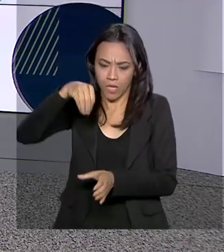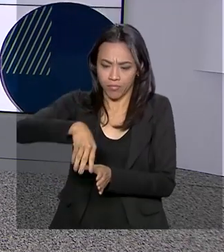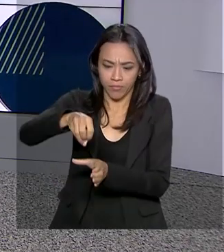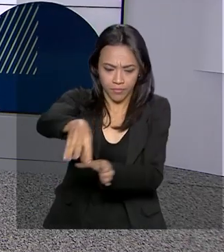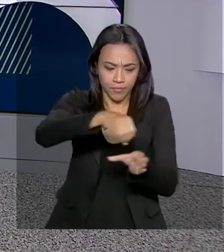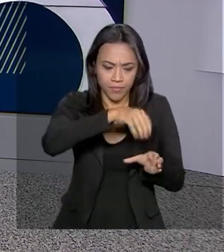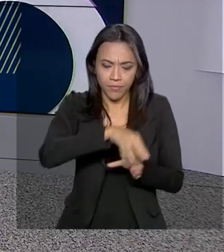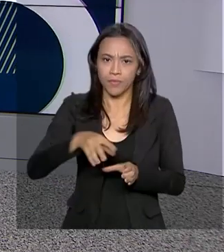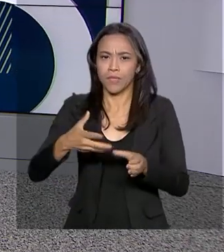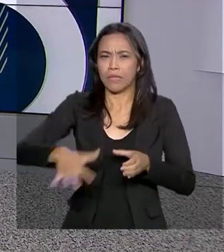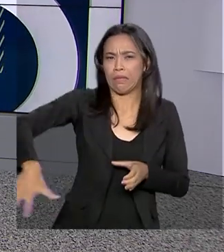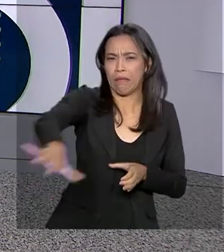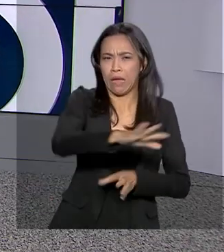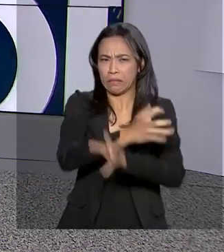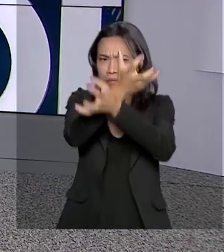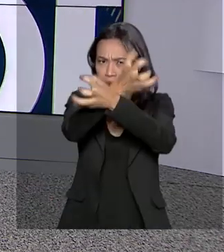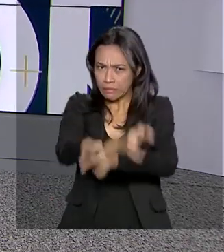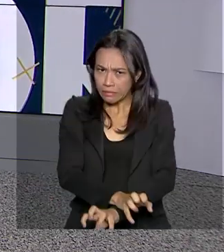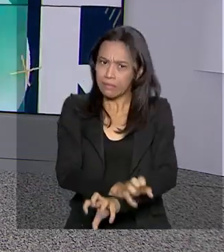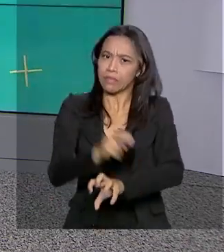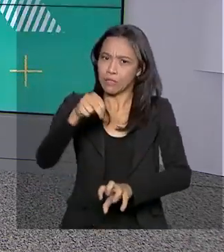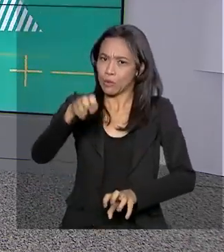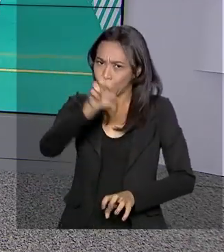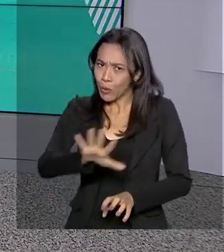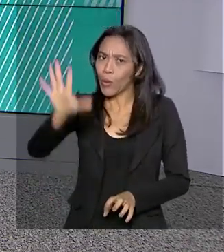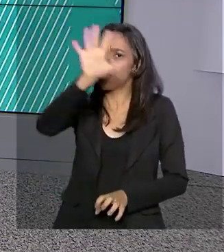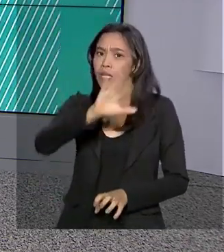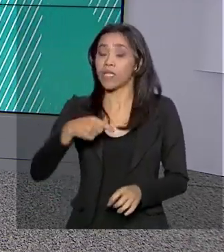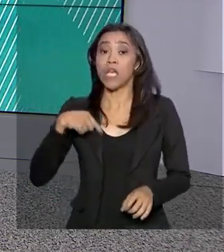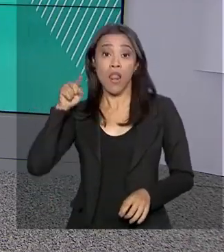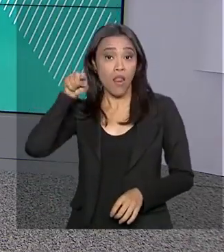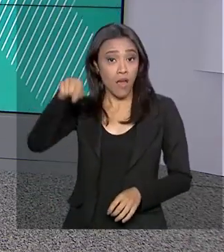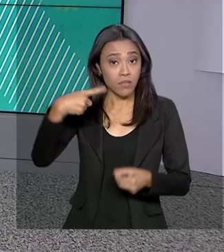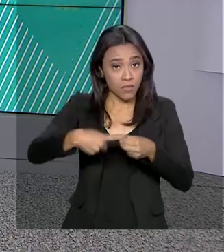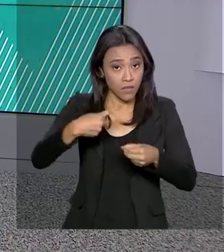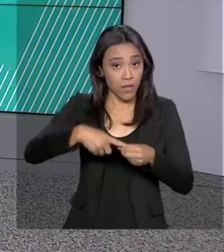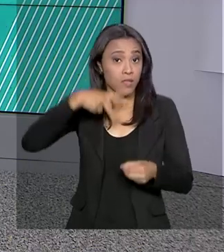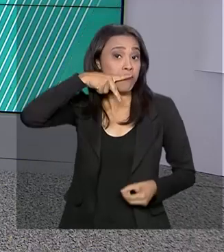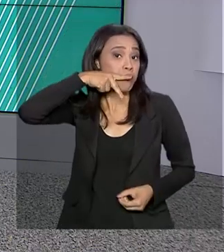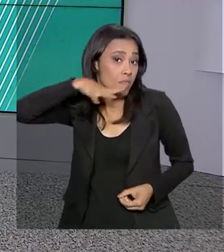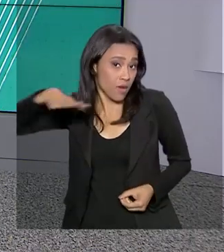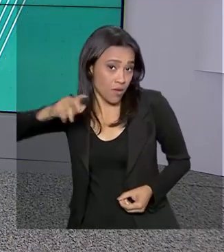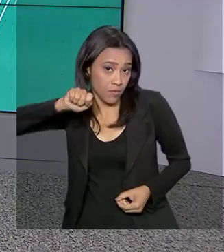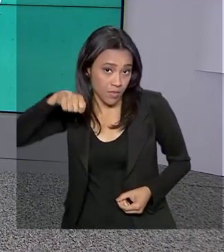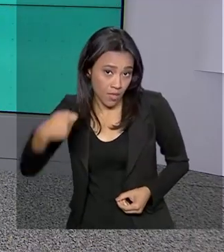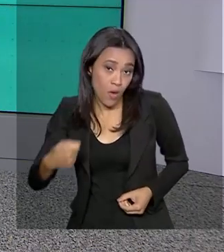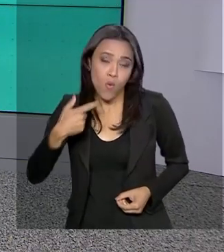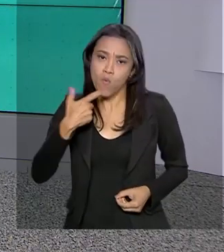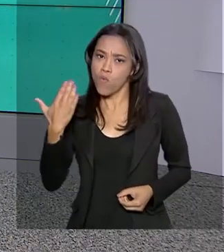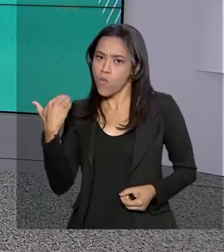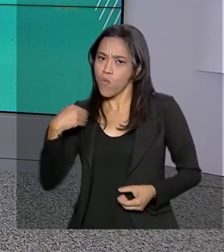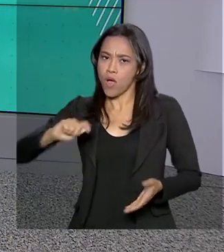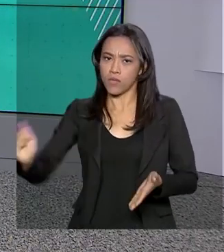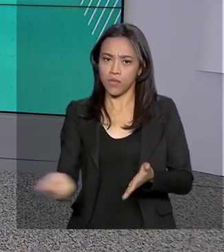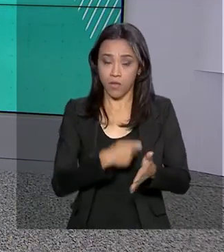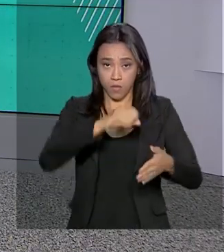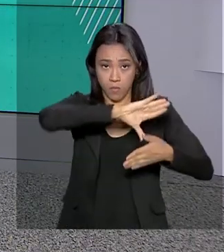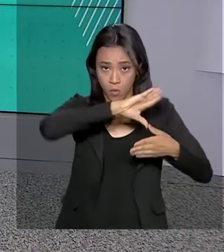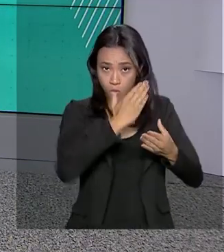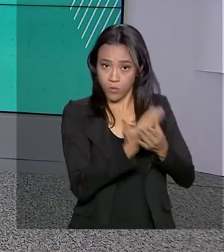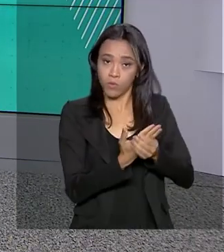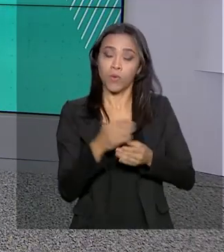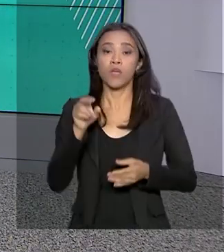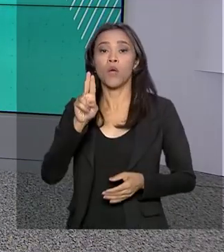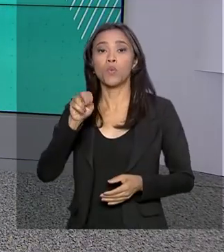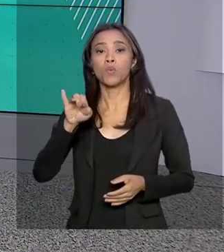nordestino. No aeroporto de Parnaíba, ele lembrou que o acordo assinado recentemente entre o Mercosul e a